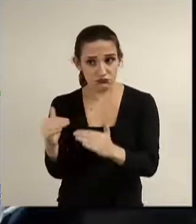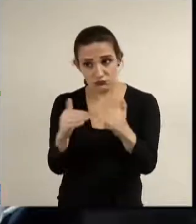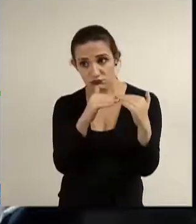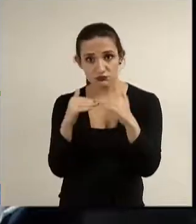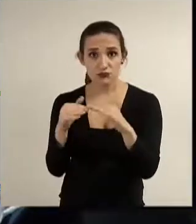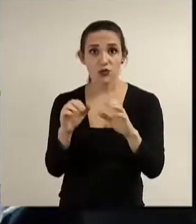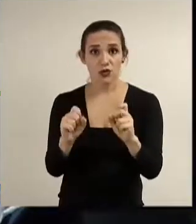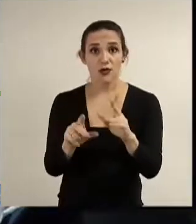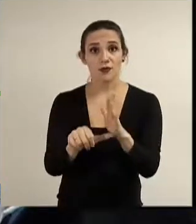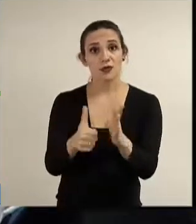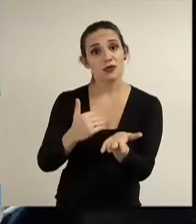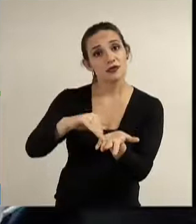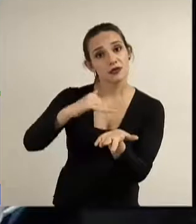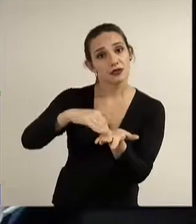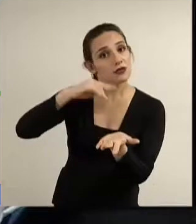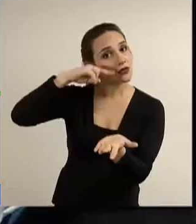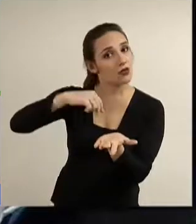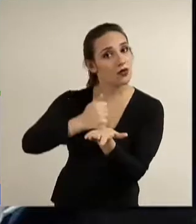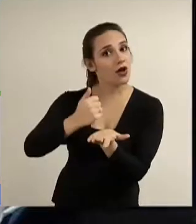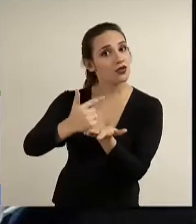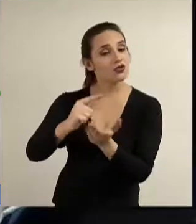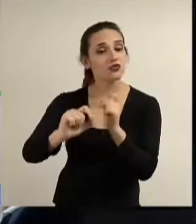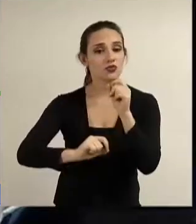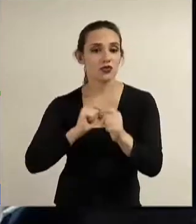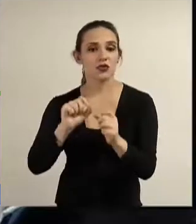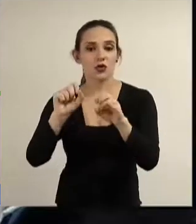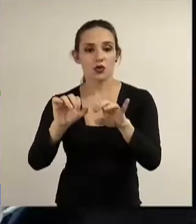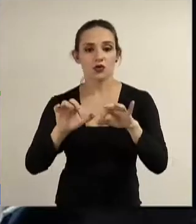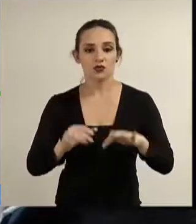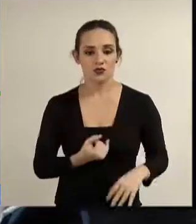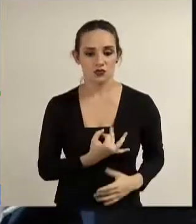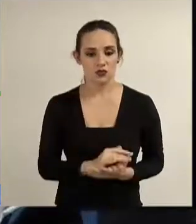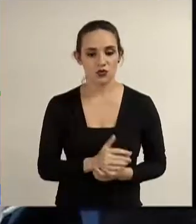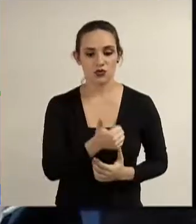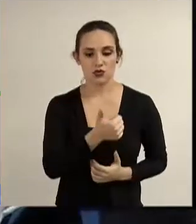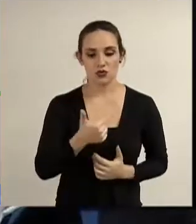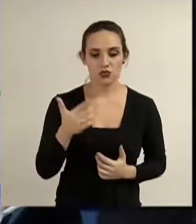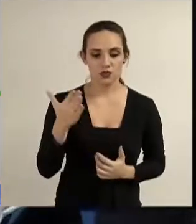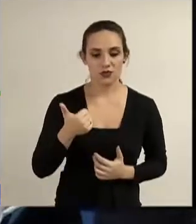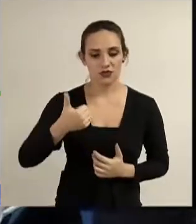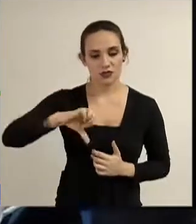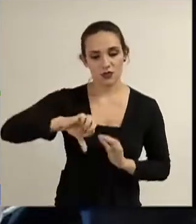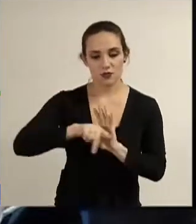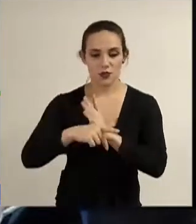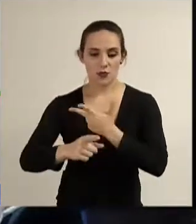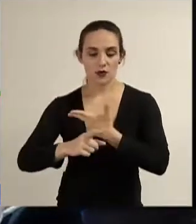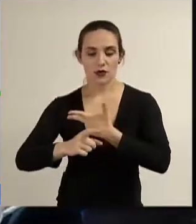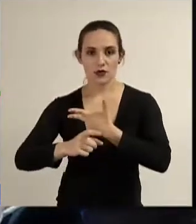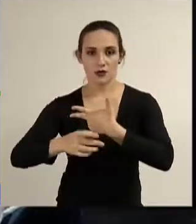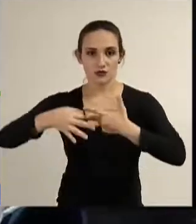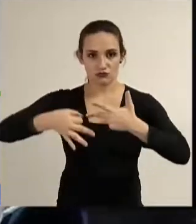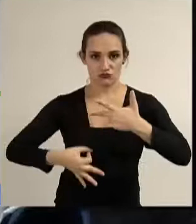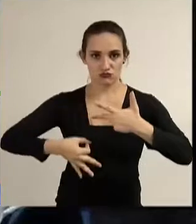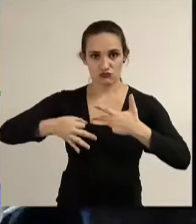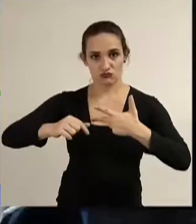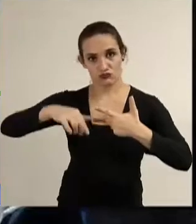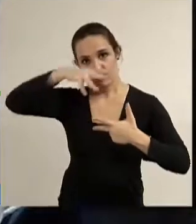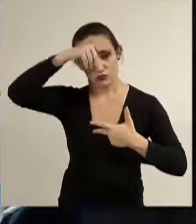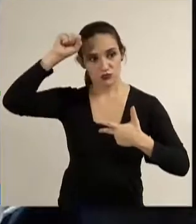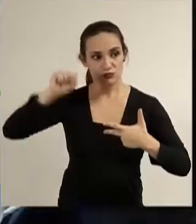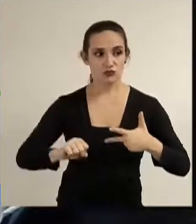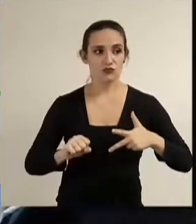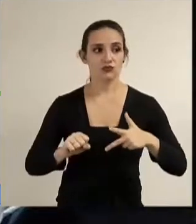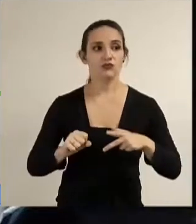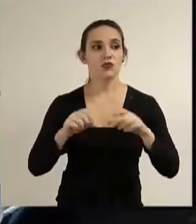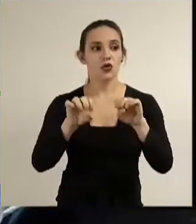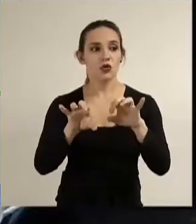primeiro secretário, foram lidos os seguintes expedientes. Ofício número 1219 do Poder Judiciário do Estado de Mato Grosso do Sul,